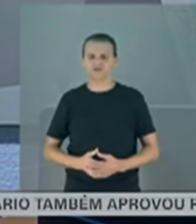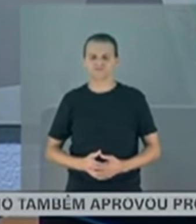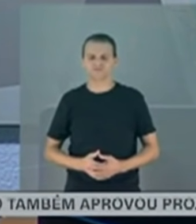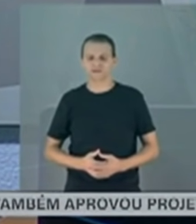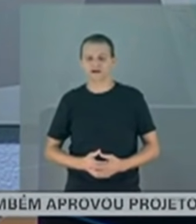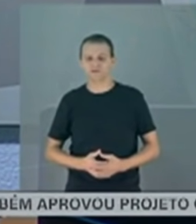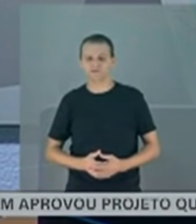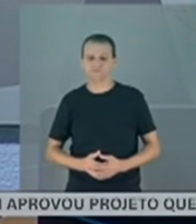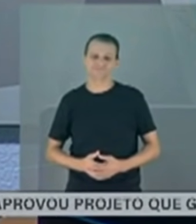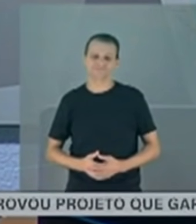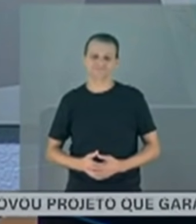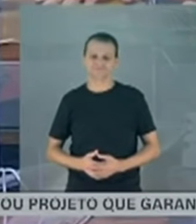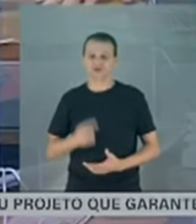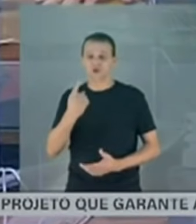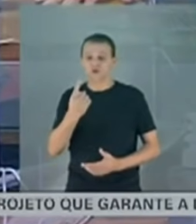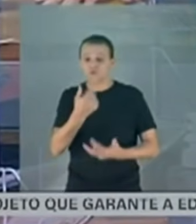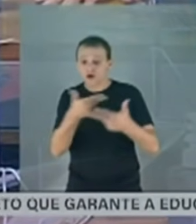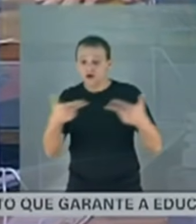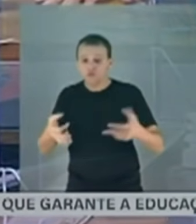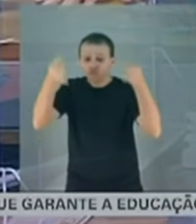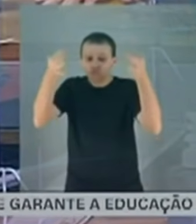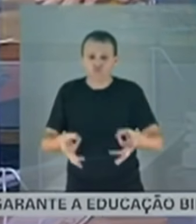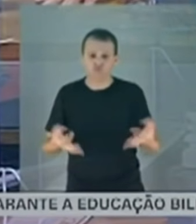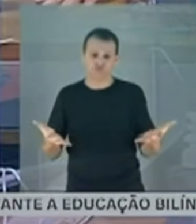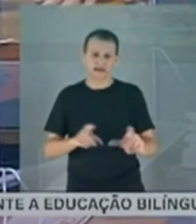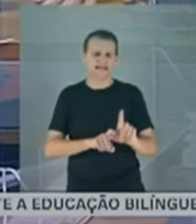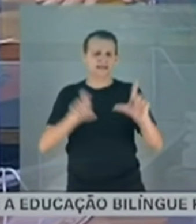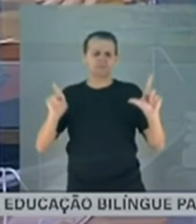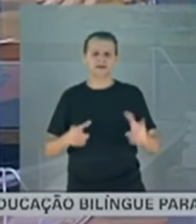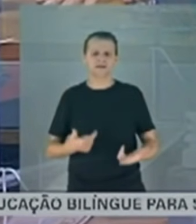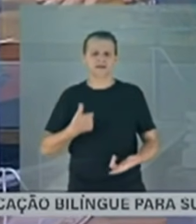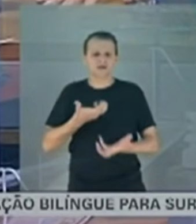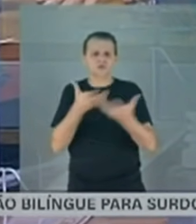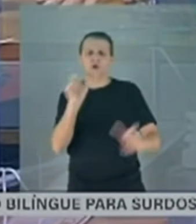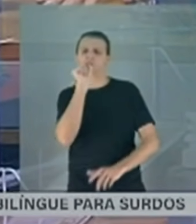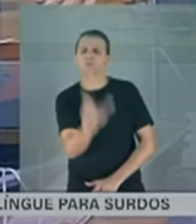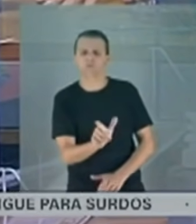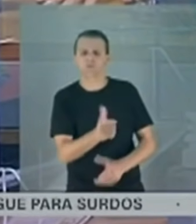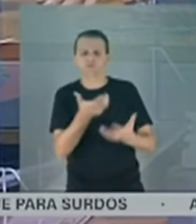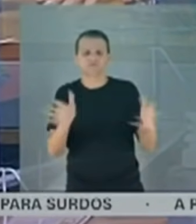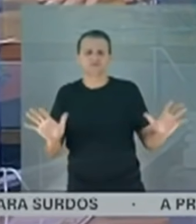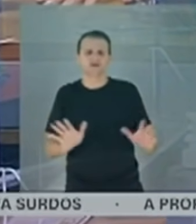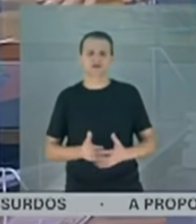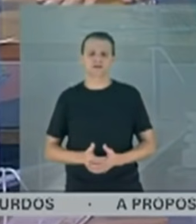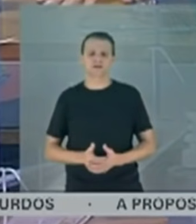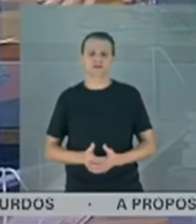é sorrateiro. Eu queria fazer uma coisa justa, independente. Eu não quero mudar ninguém.